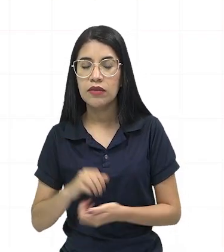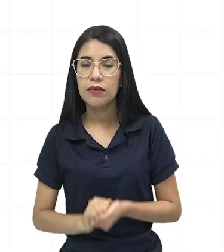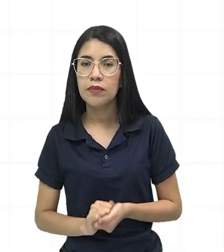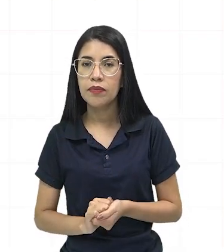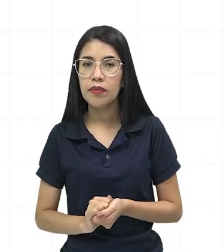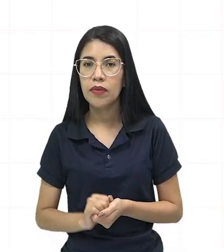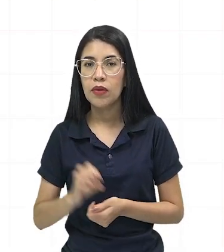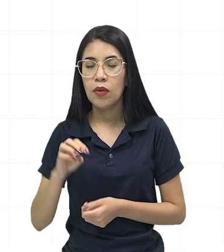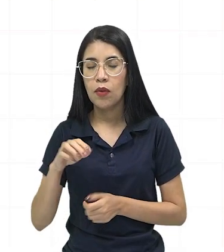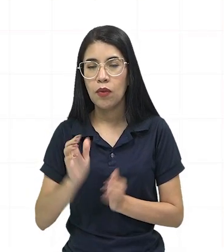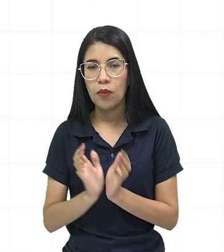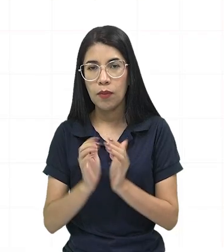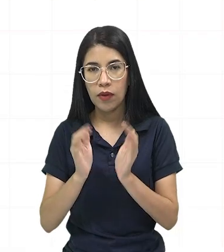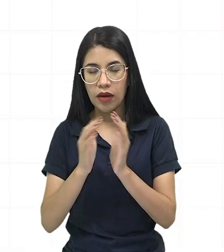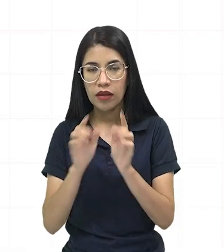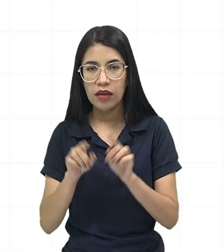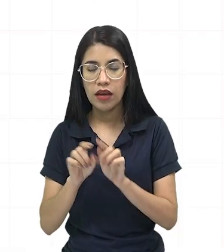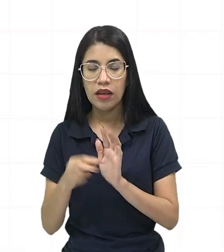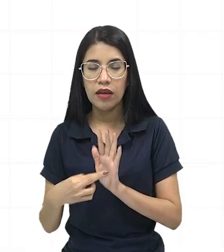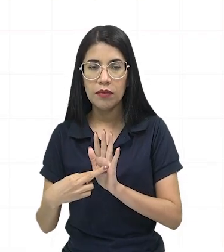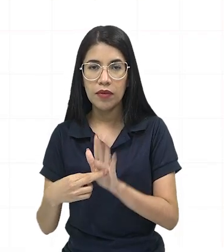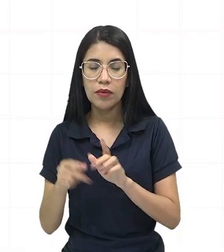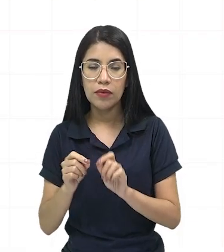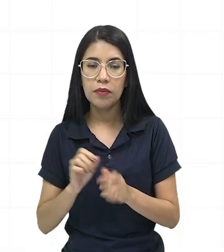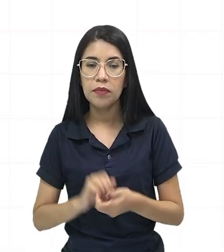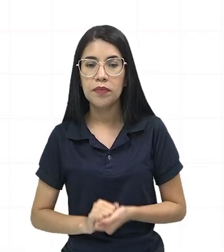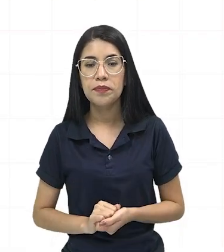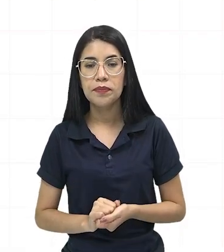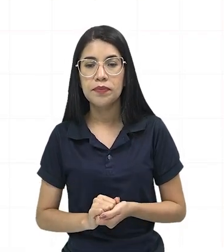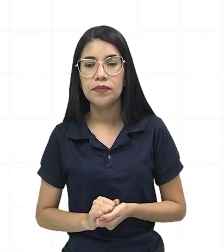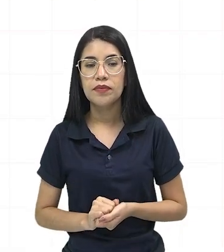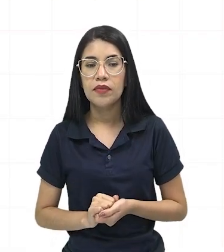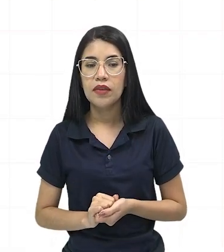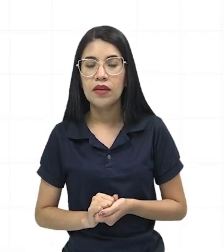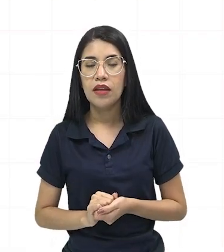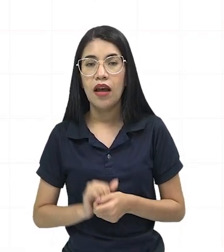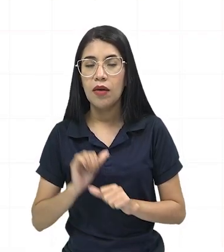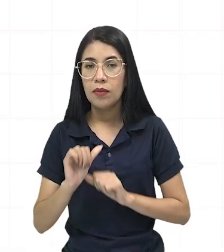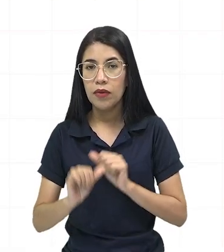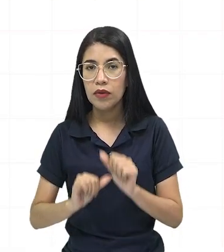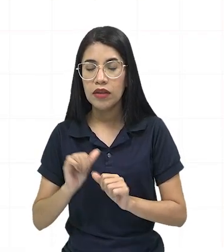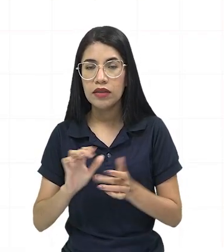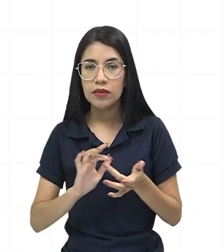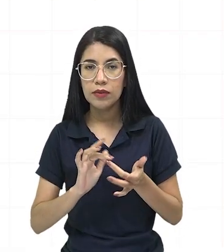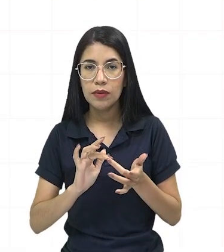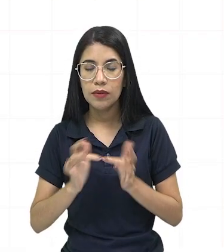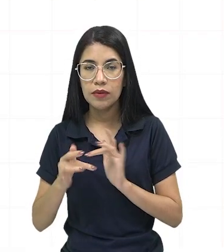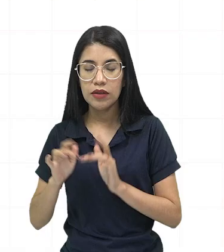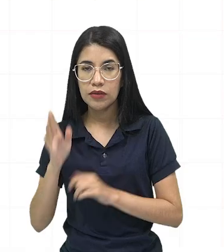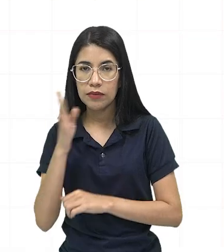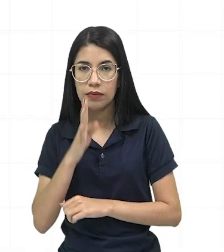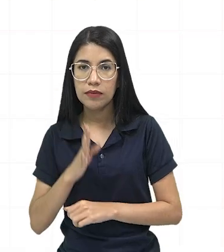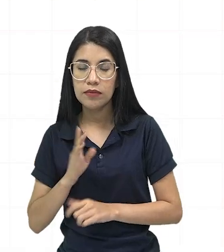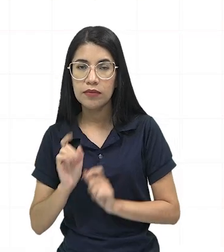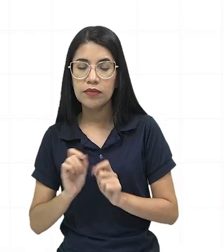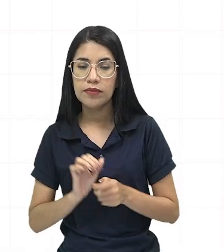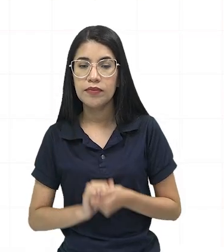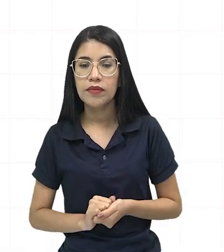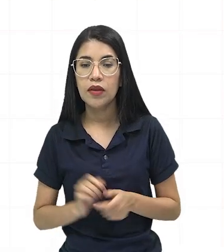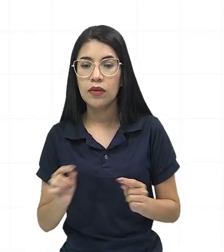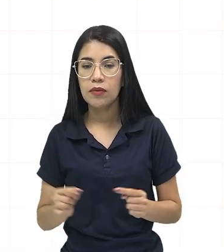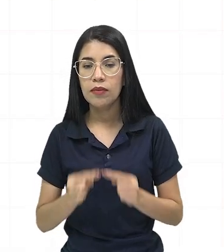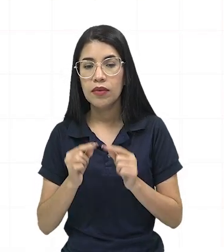Marquês de Pombal, representou uma iniciativa reformista no contexto do Brasil colonial, enquadrado no